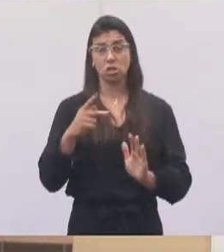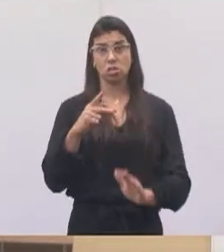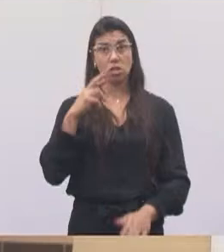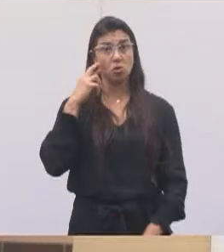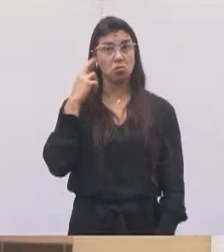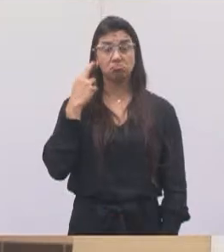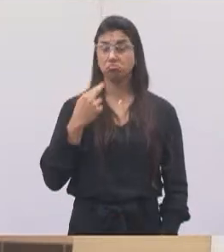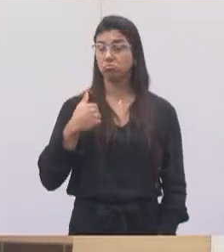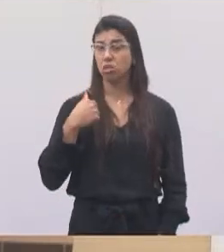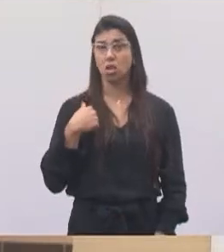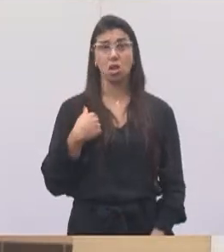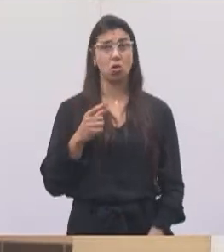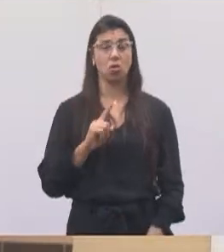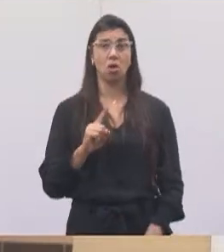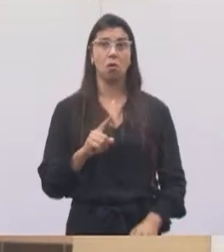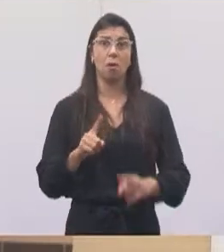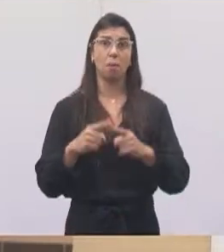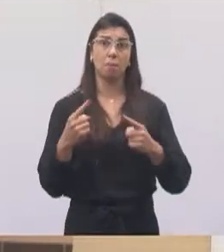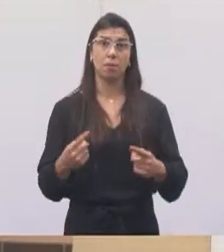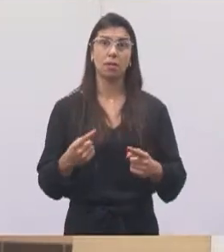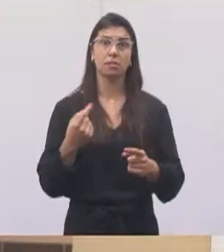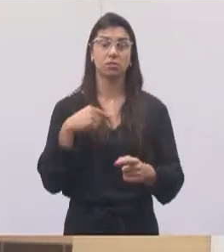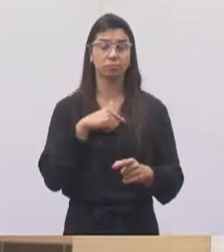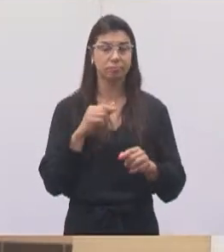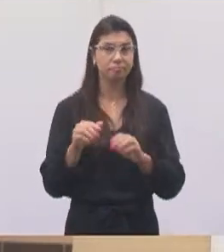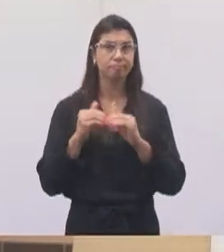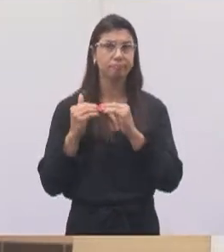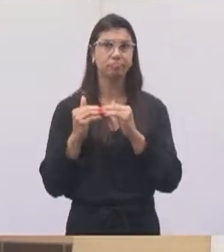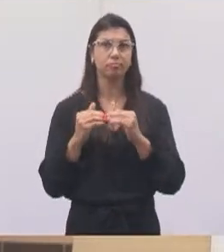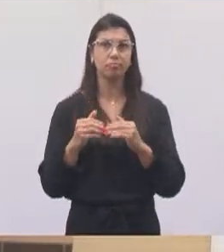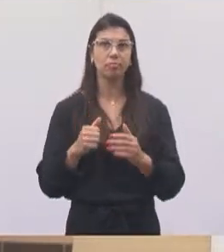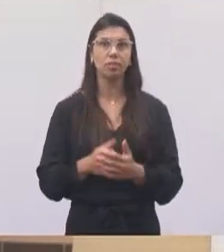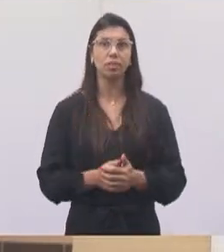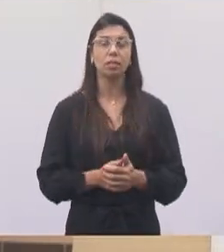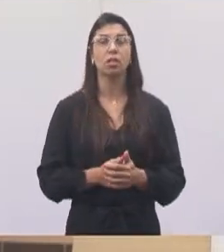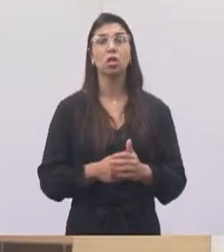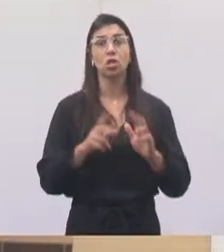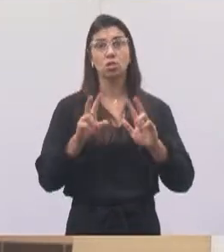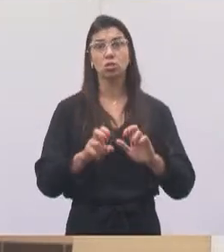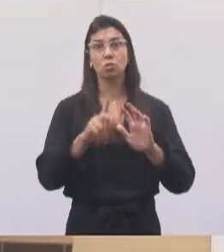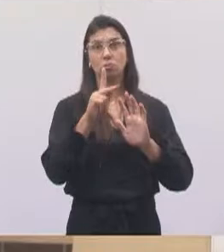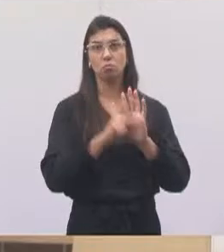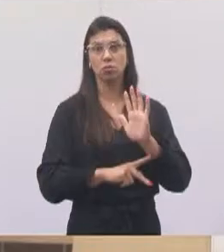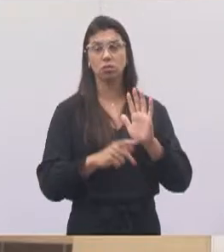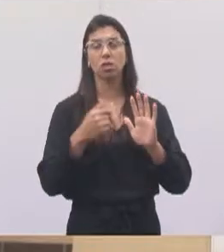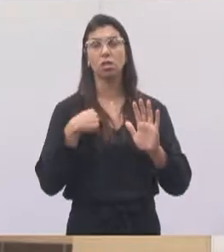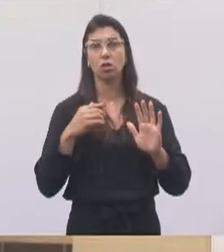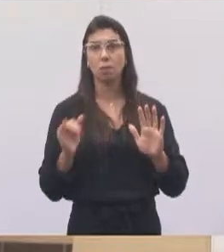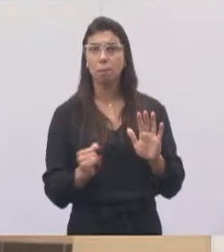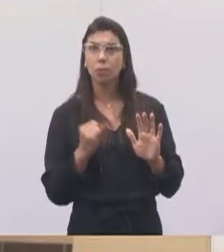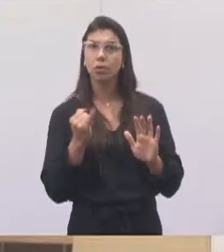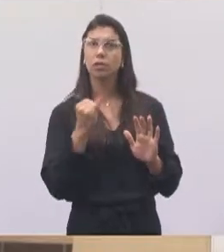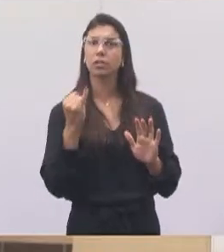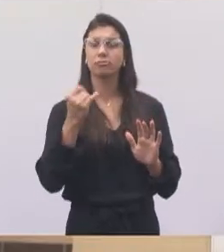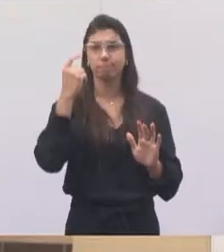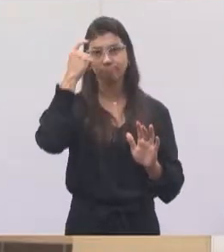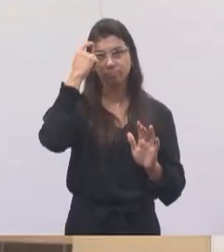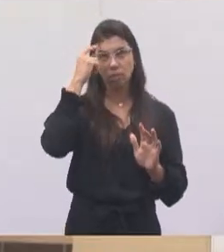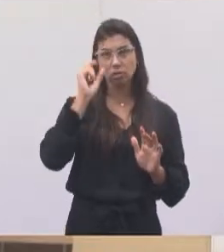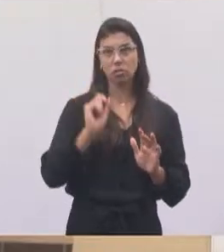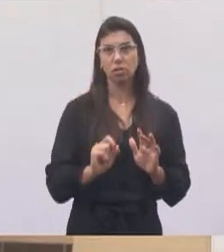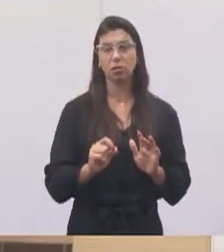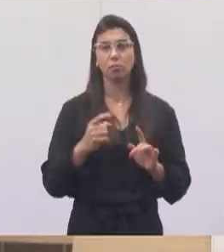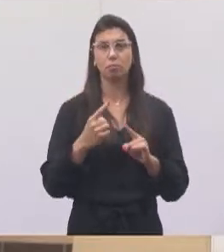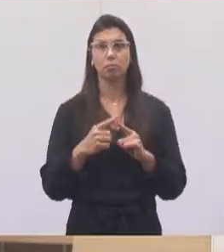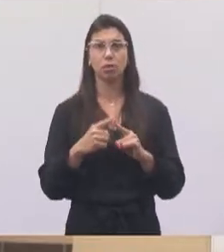projeto e fazer alguma emenda se necessário, tá bom? Com relação ao projeto, eu achei de suma importância, principalmente que eu estava